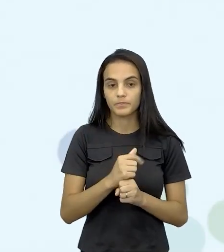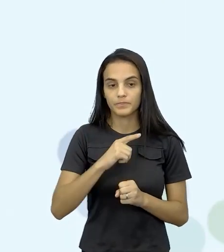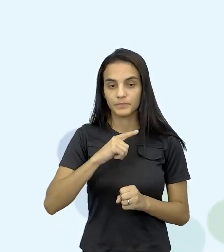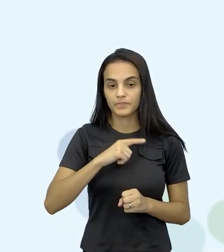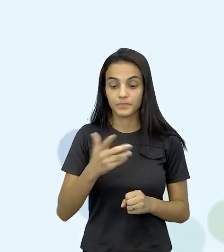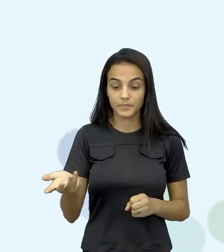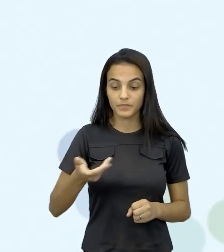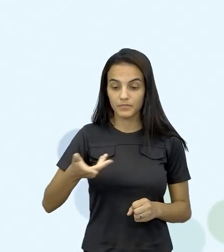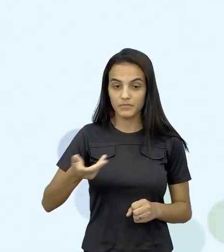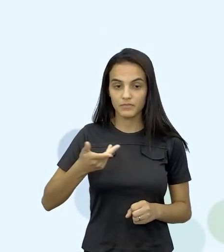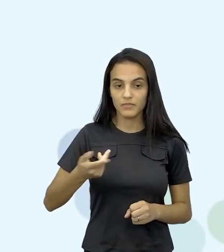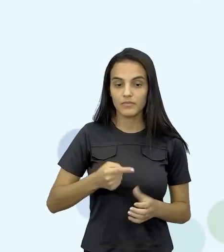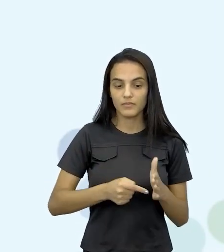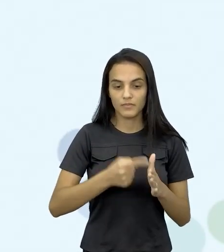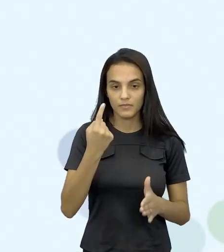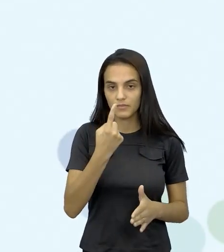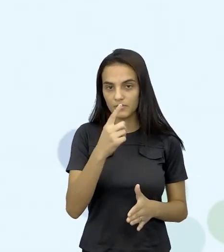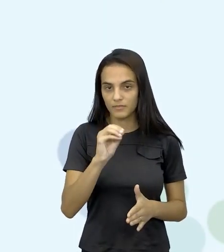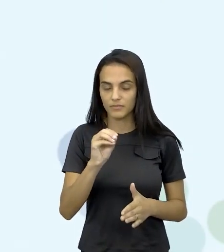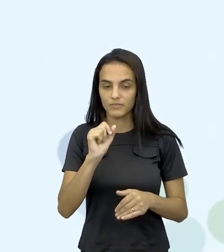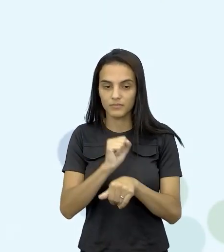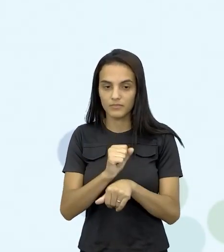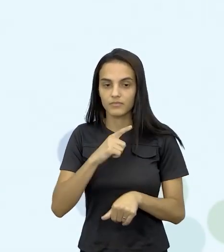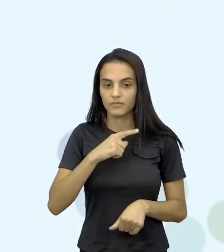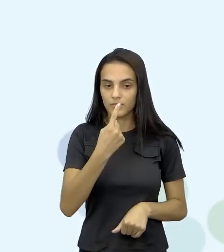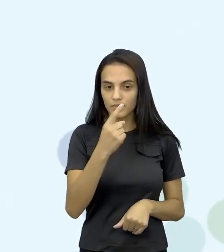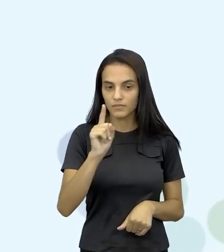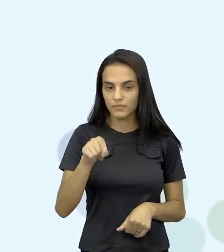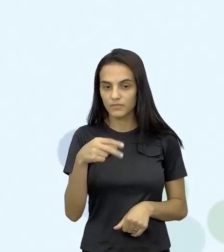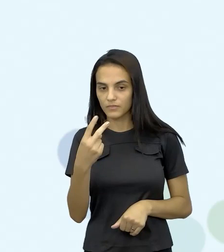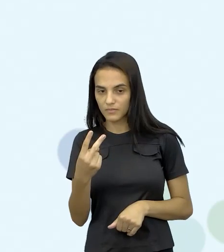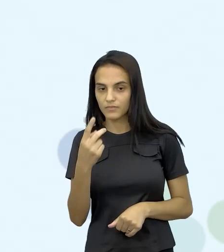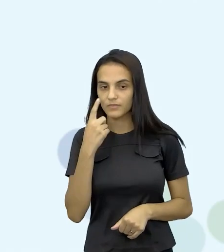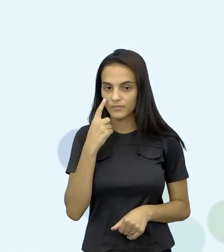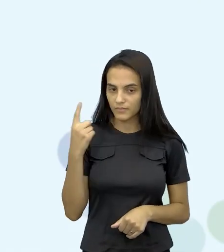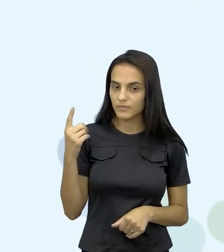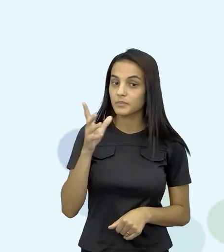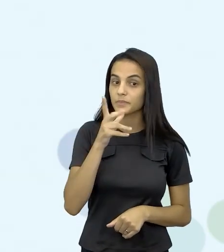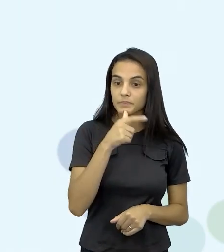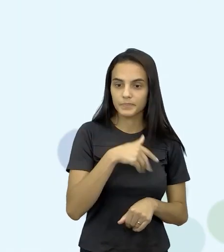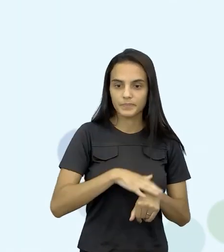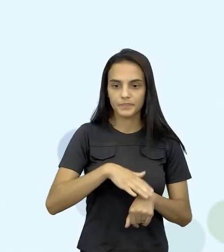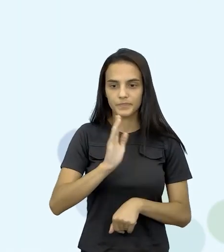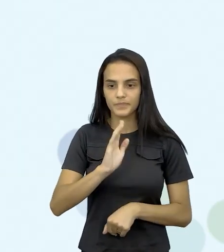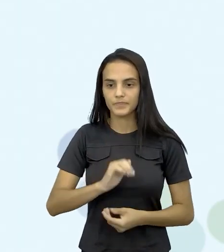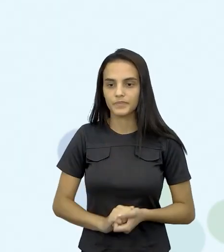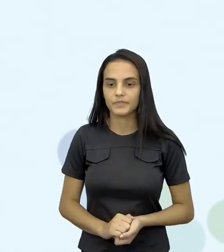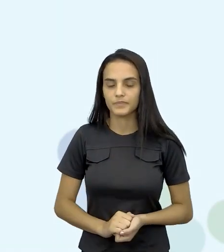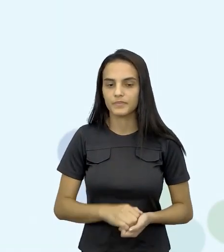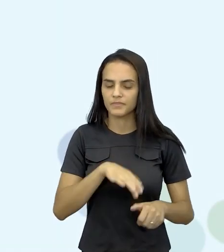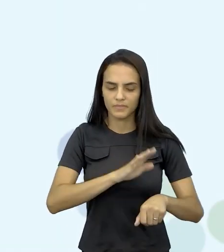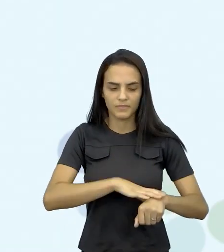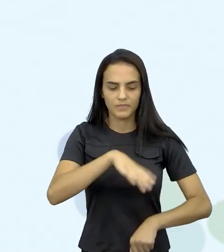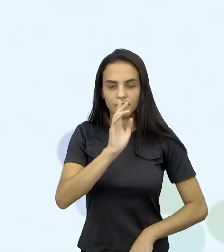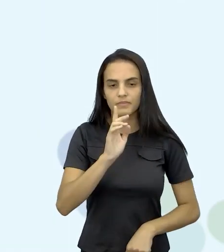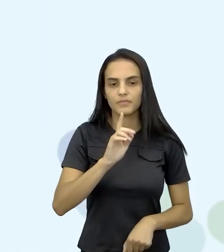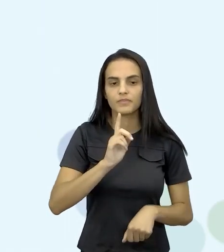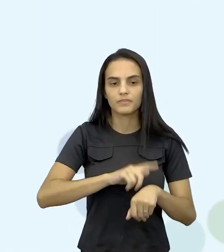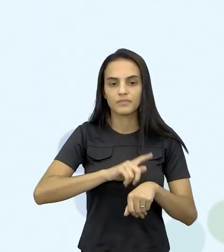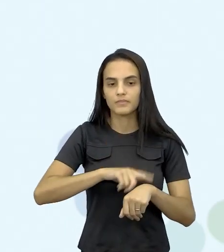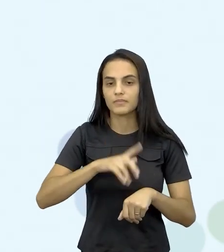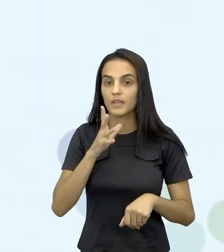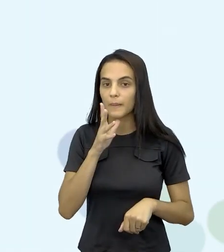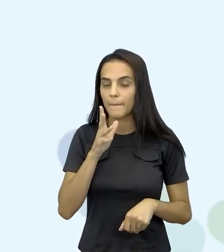a velocidade nos primeiros 10 segundos deu 1,2. Veja que demorou mais tempo, né? Quanto mais tempo, quer dizer